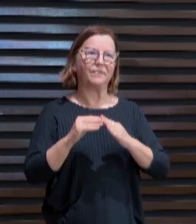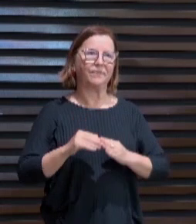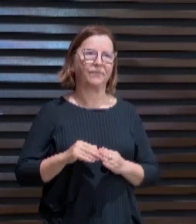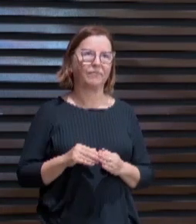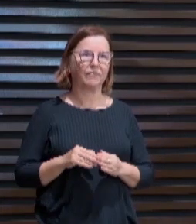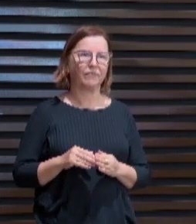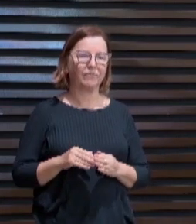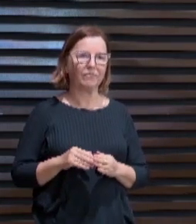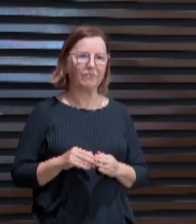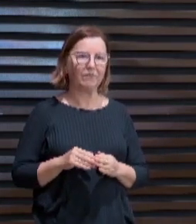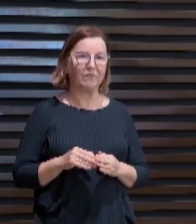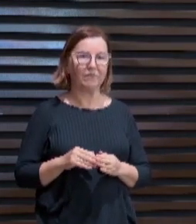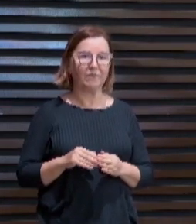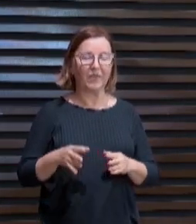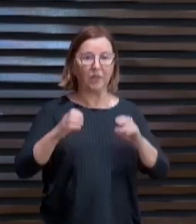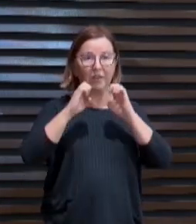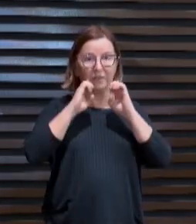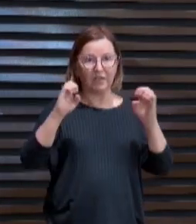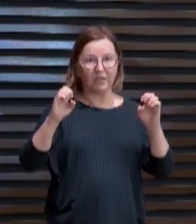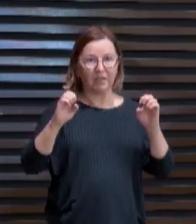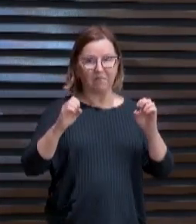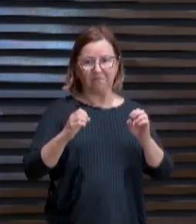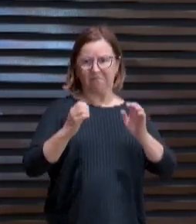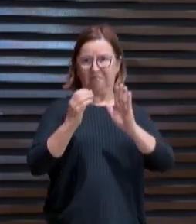Logo de cara, o Evangelho enfrentou grande,